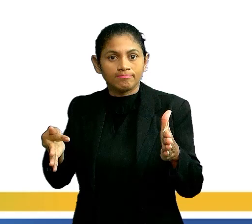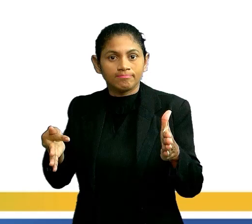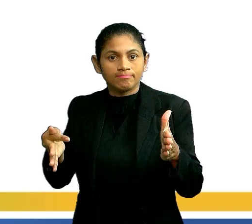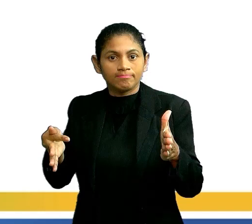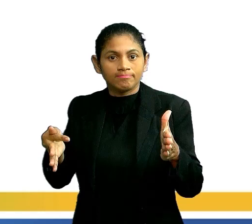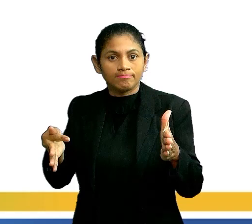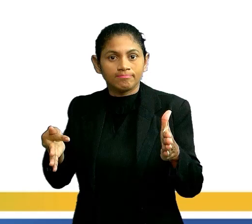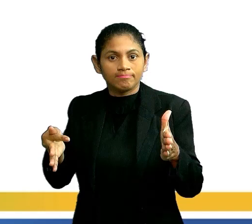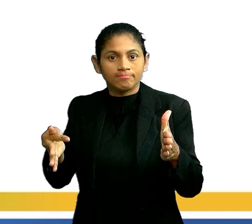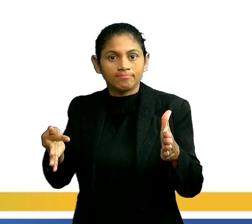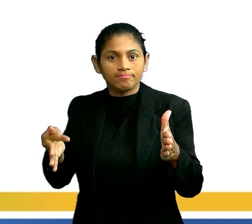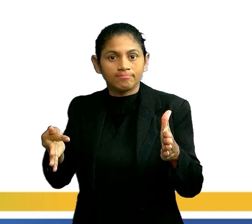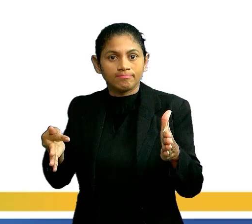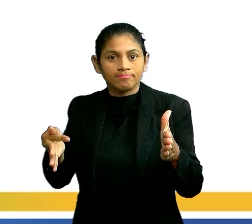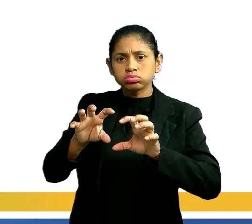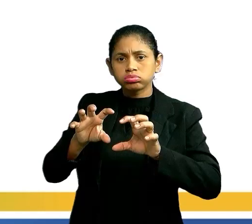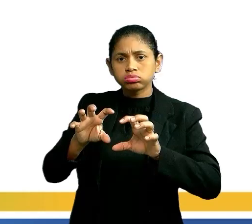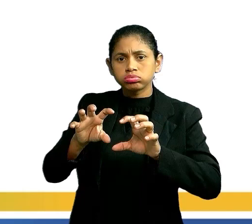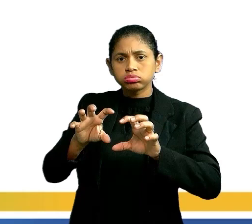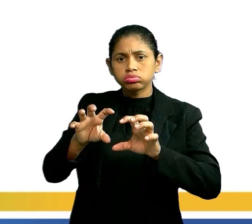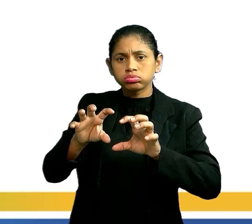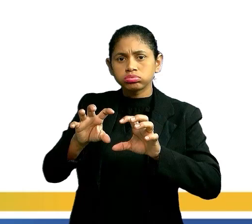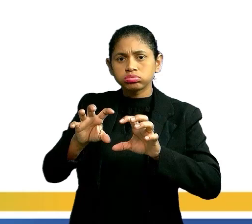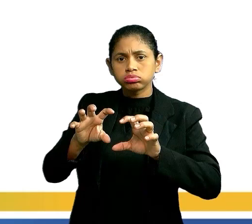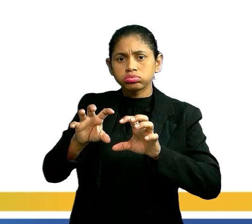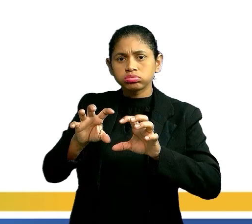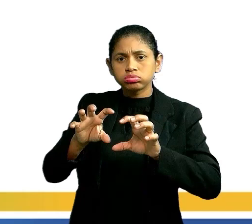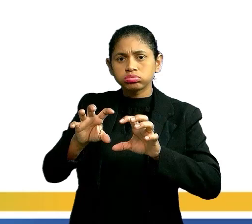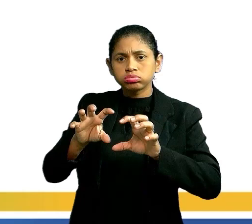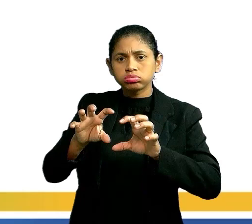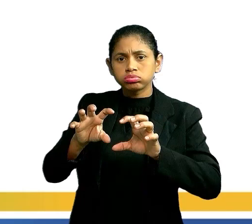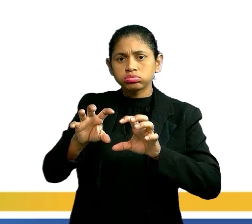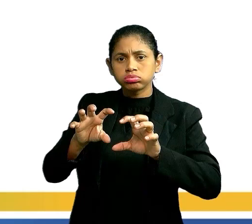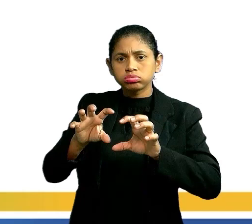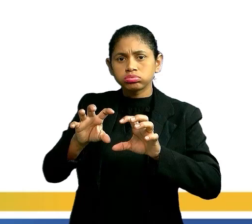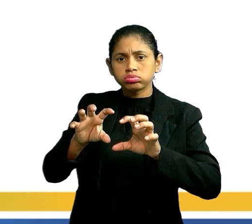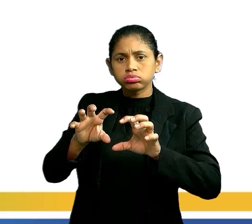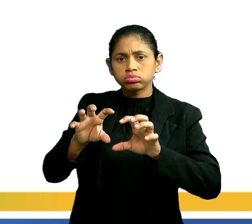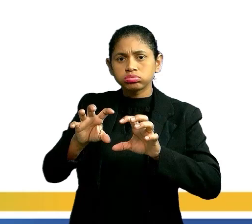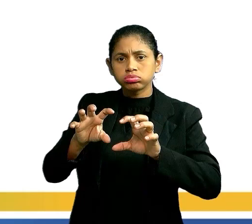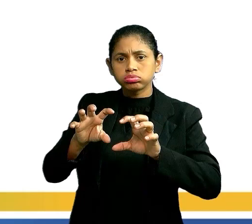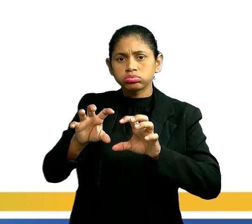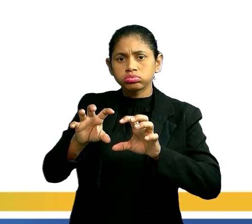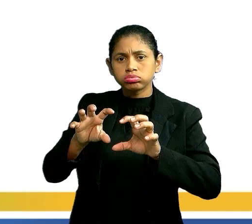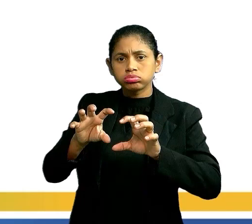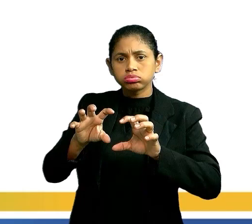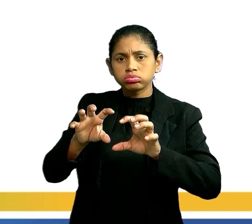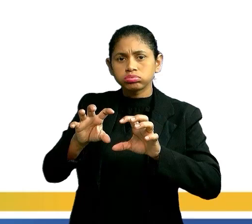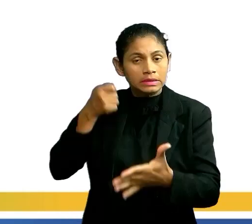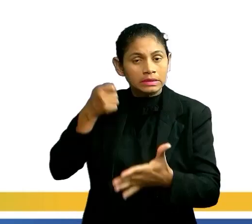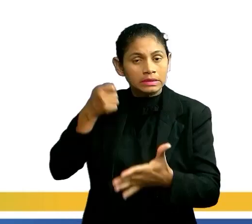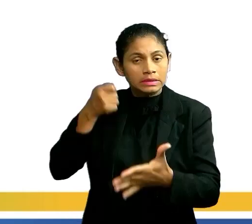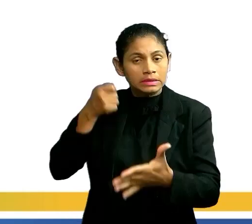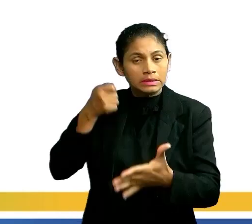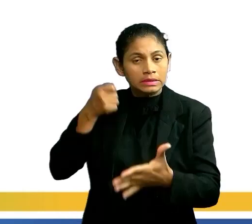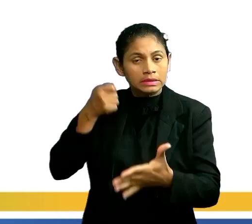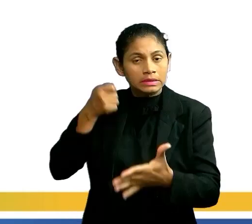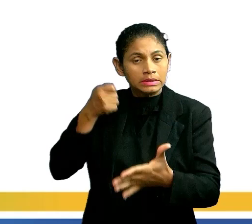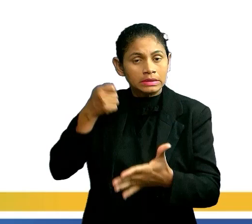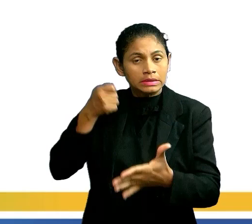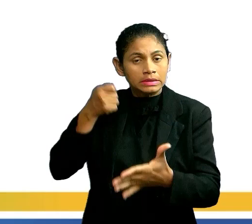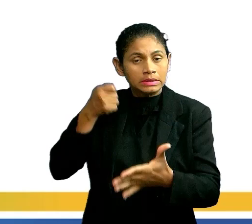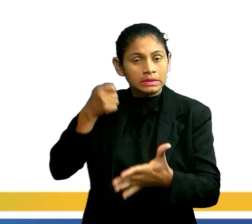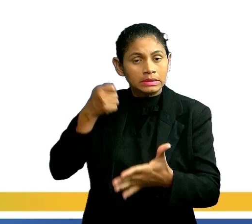do volume. O que mais cai a nível de Enem é o volume, que é o π vezes r ao quadrado vezes a altura. Bora